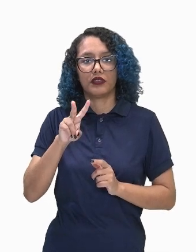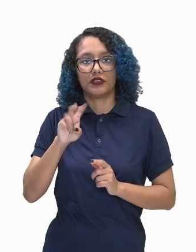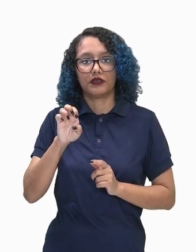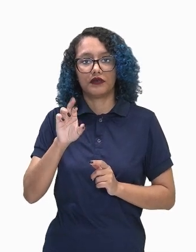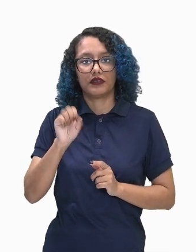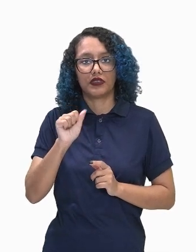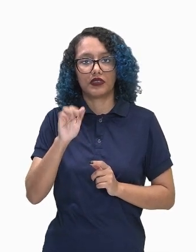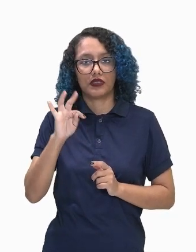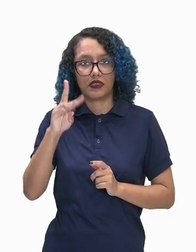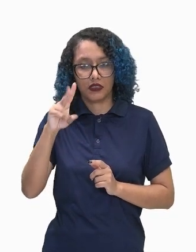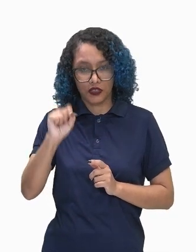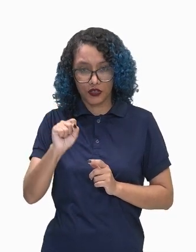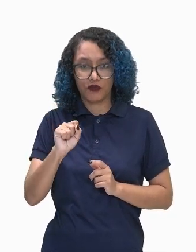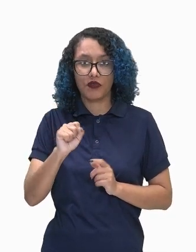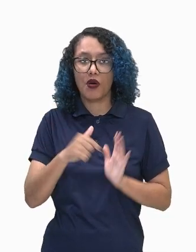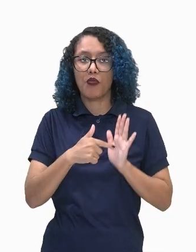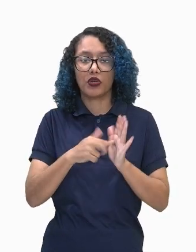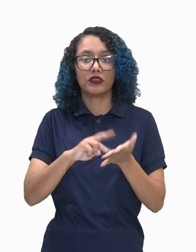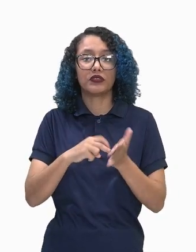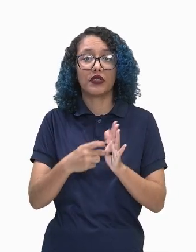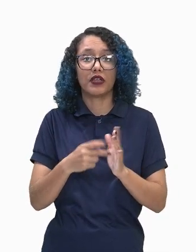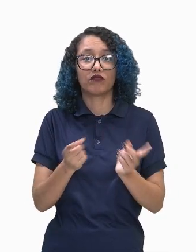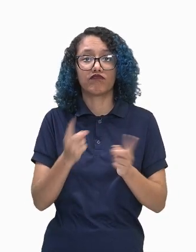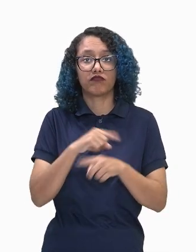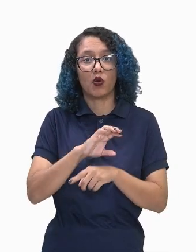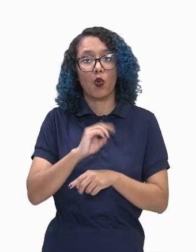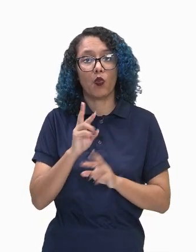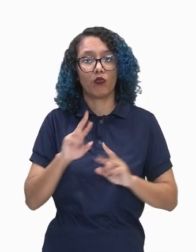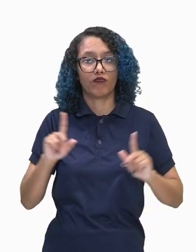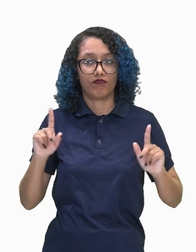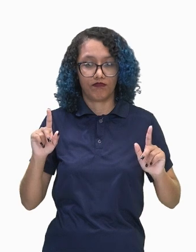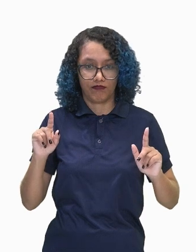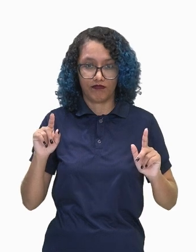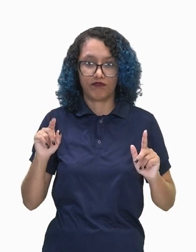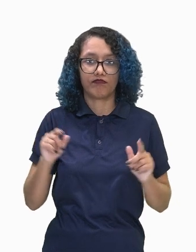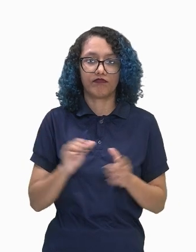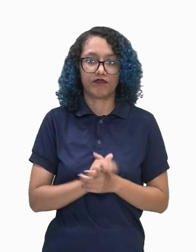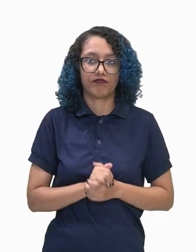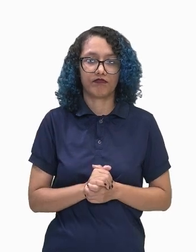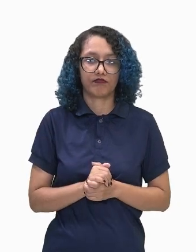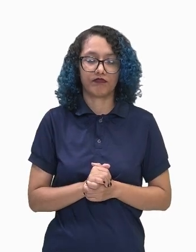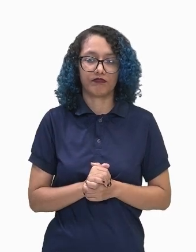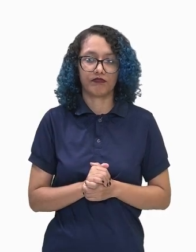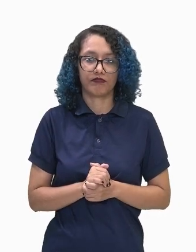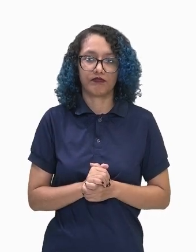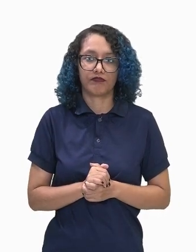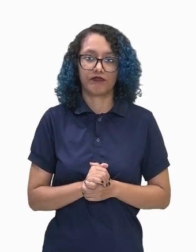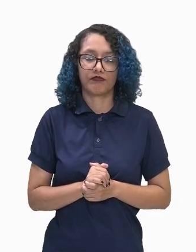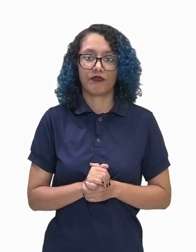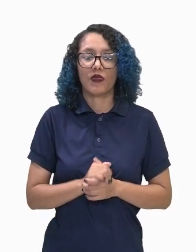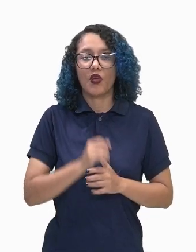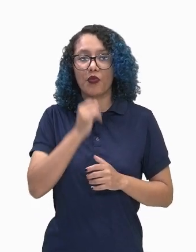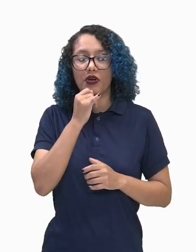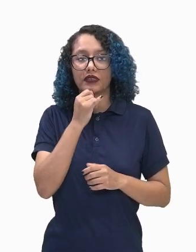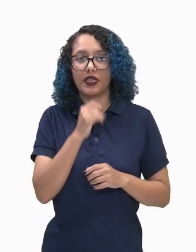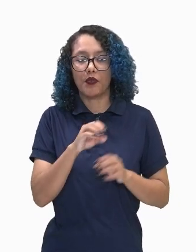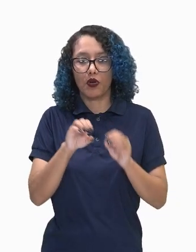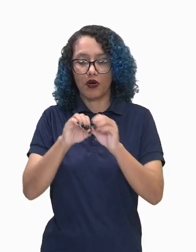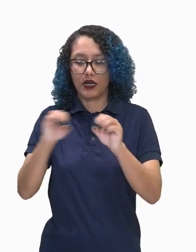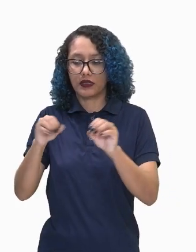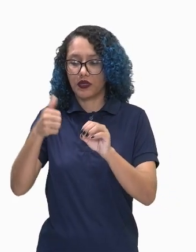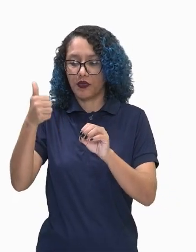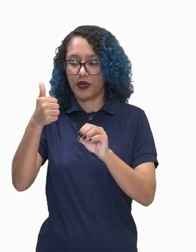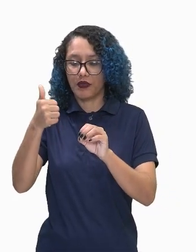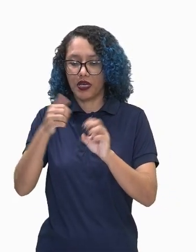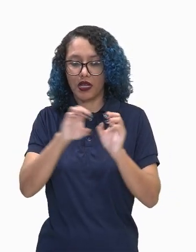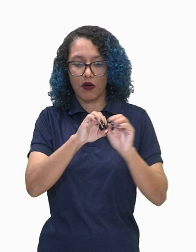né? Vai passar uma ideia de oposição ou de diferença entre as ideias. Normalmente eu tenho a primeira oração, aí